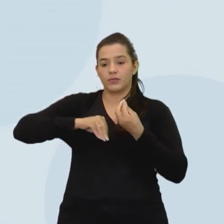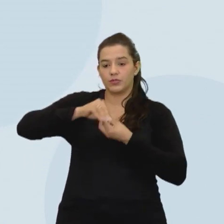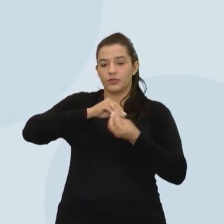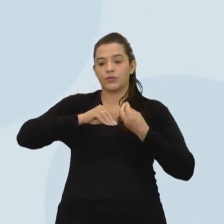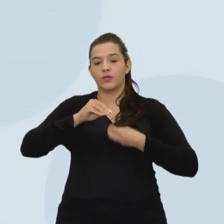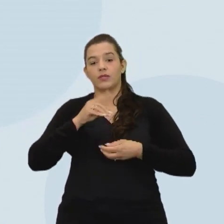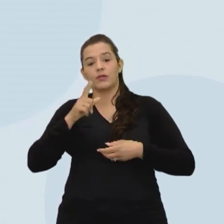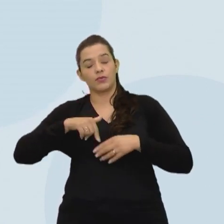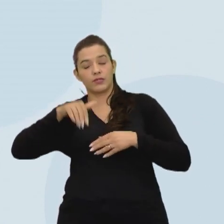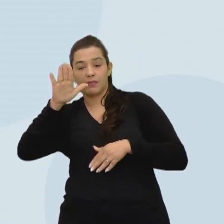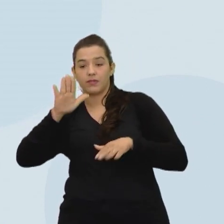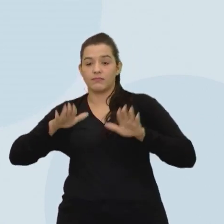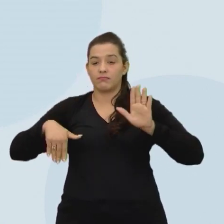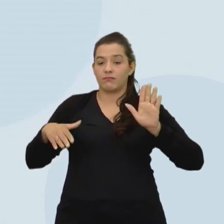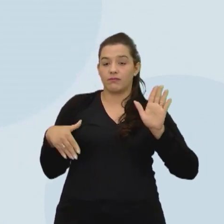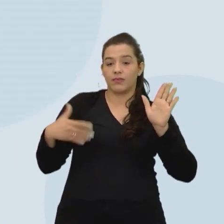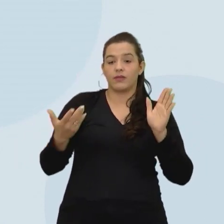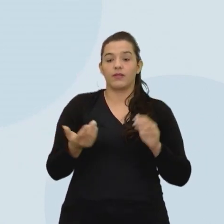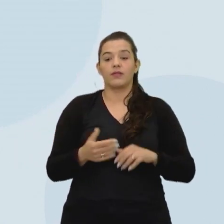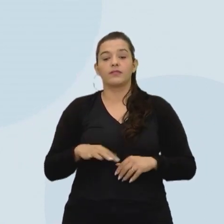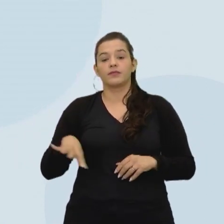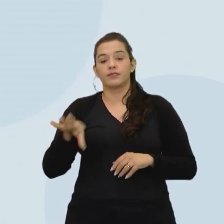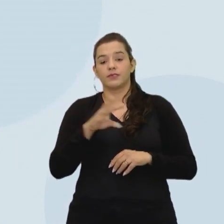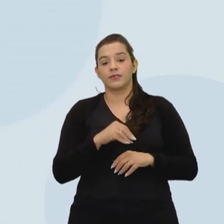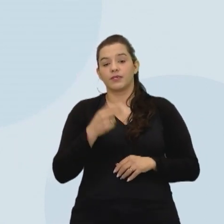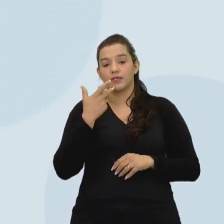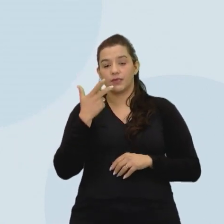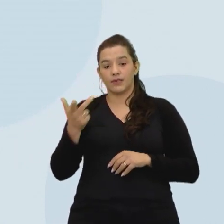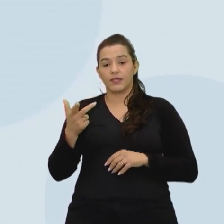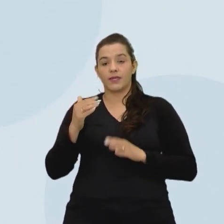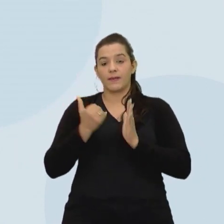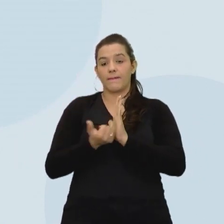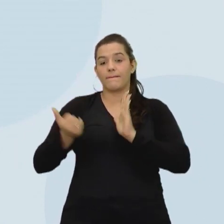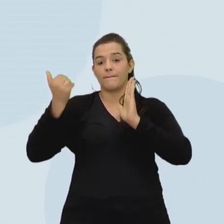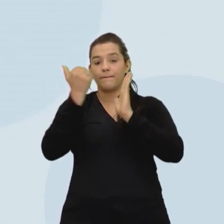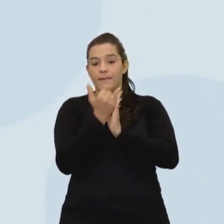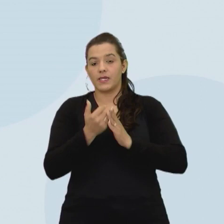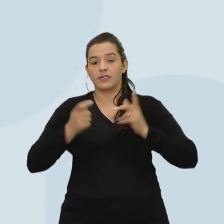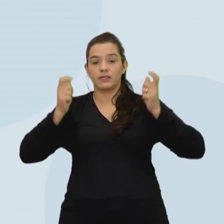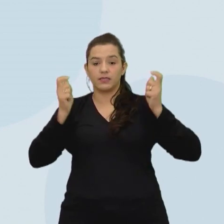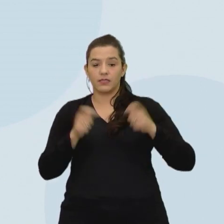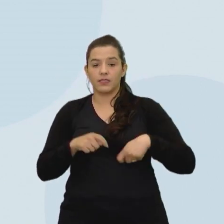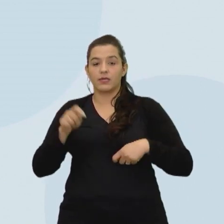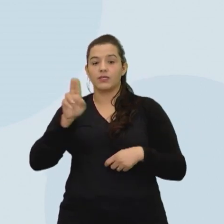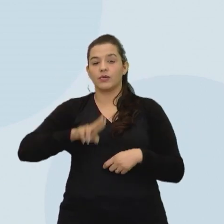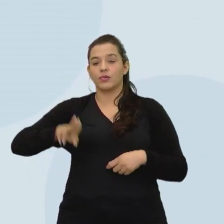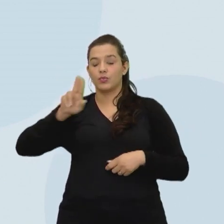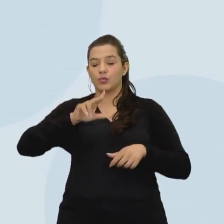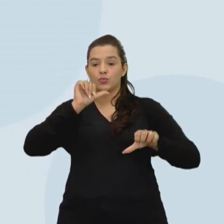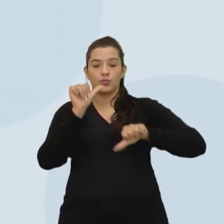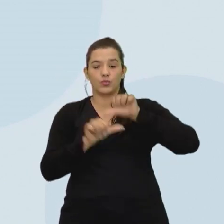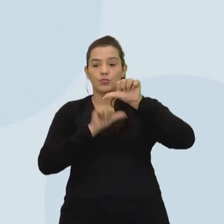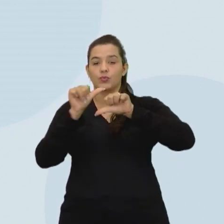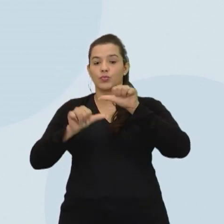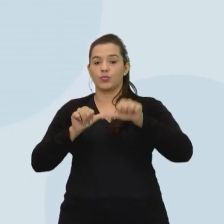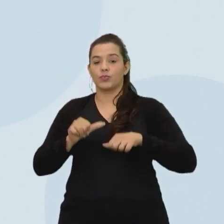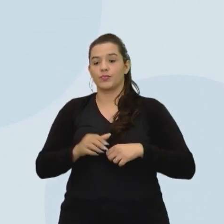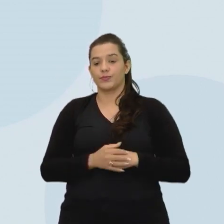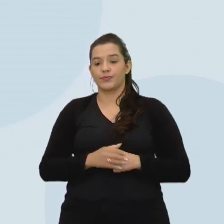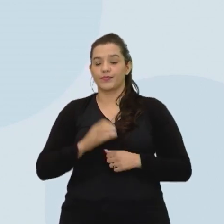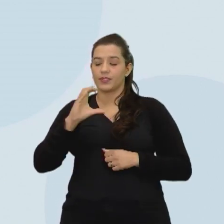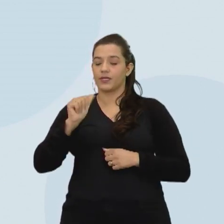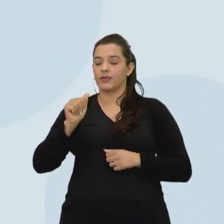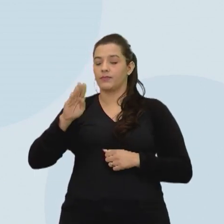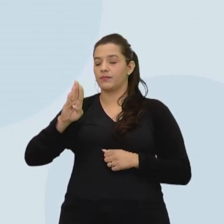mais tropicais e climas aí que nós chamamos aí de subtropical pela proximidade do Trópico de Capricórnio.